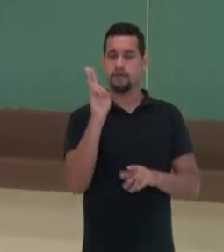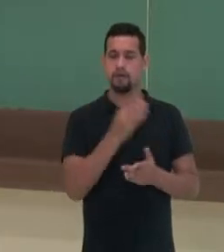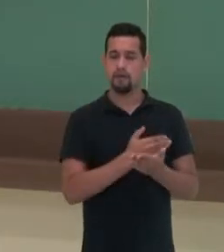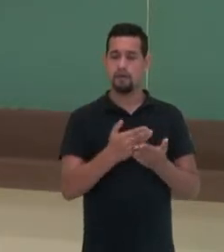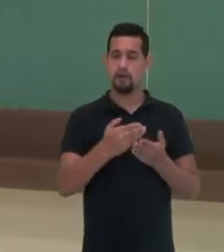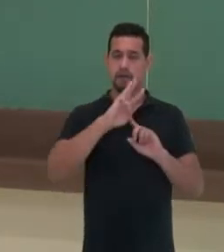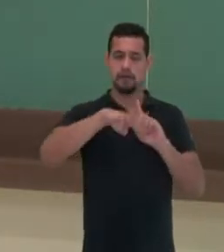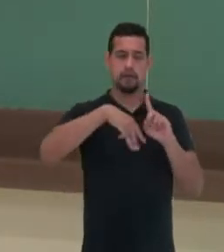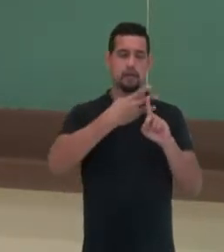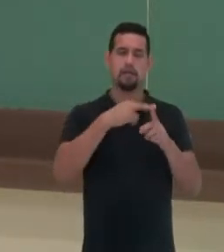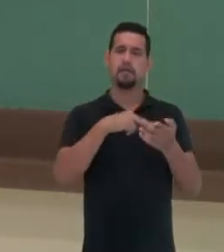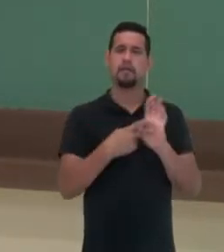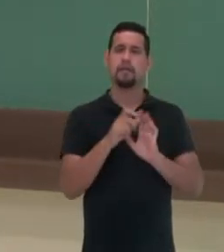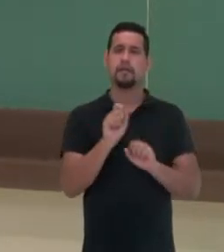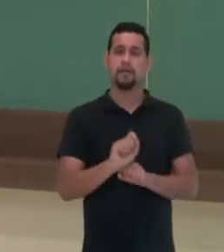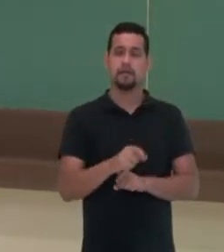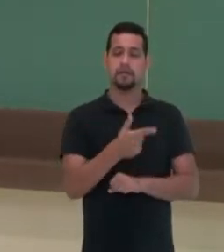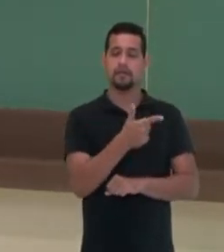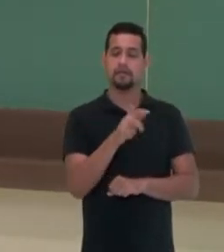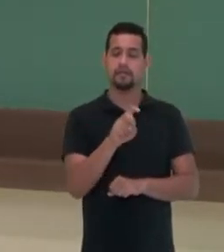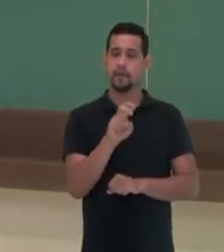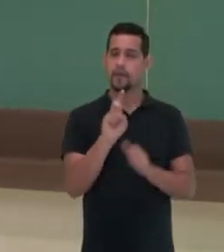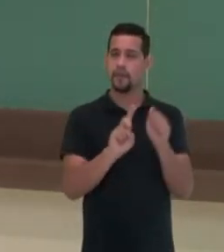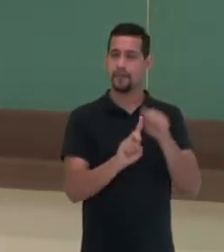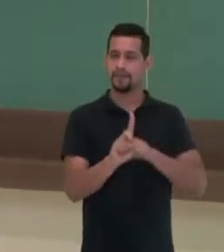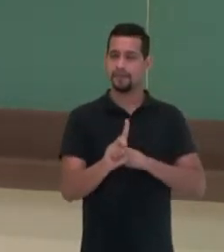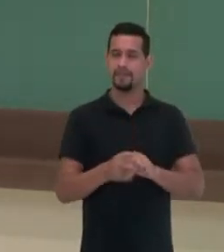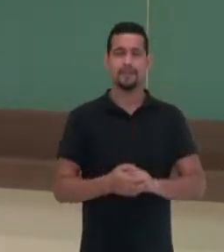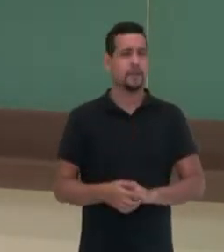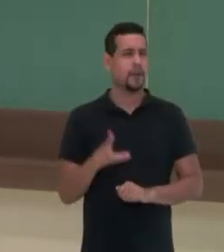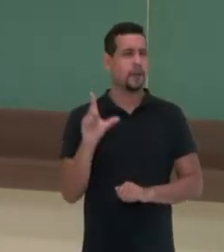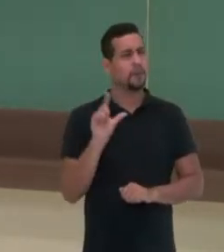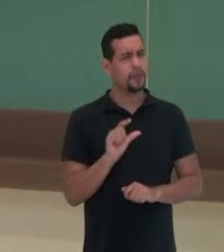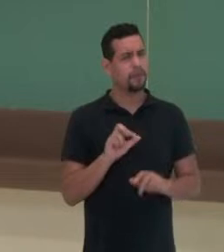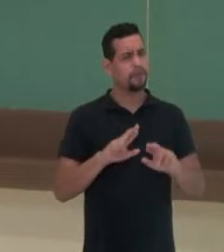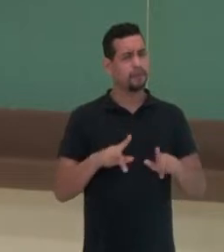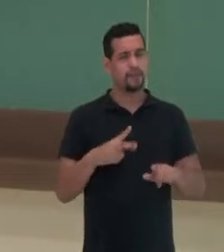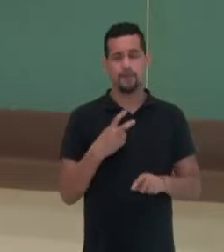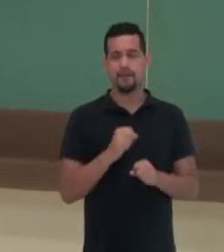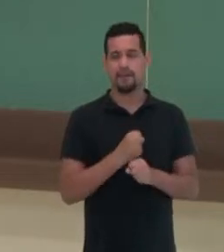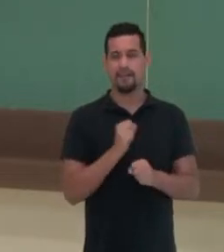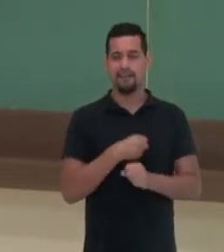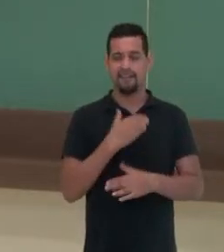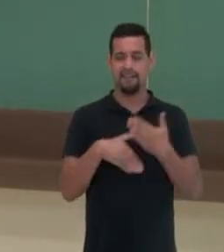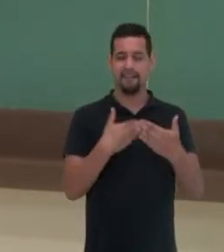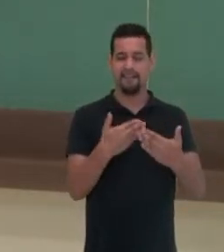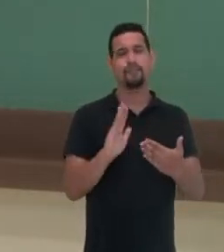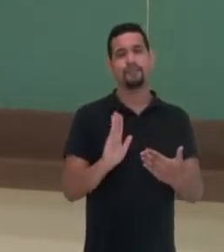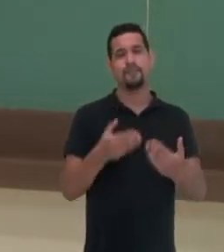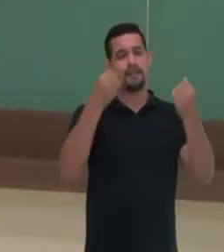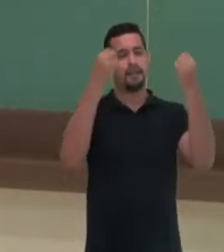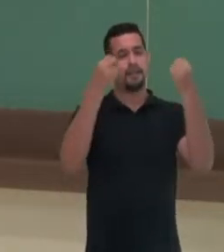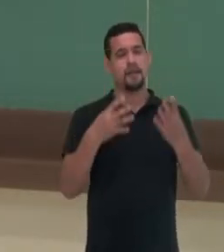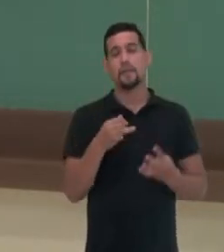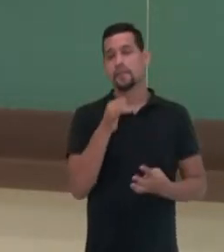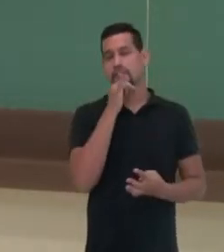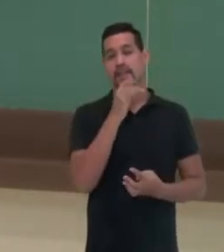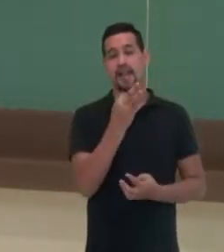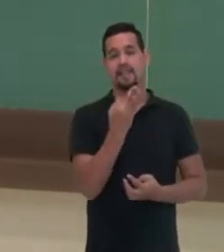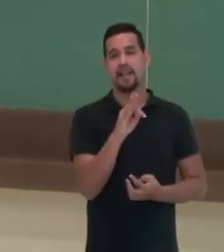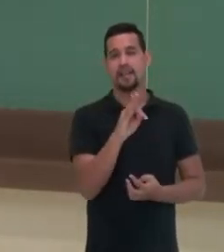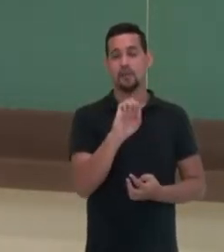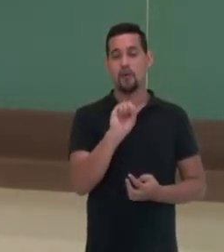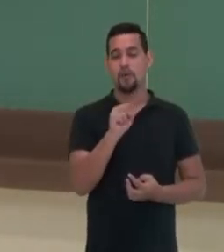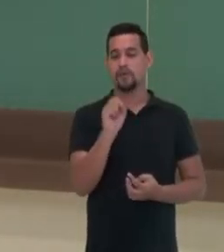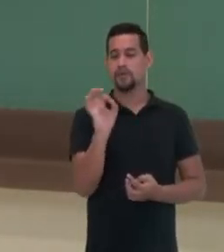inicial triplicado é 25 meses. Um pouquinho mais de 2 anos, né? Como eu falei, essa taxa de